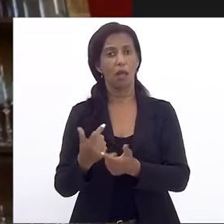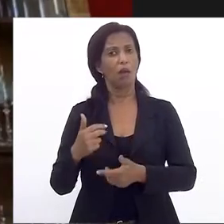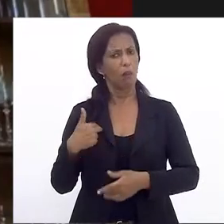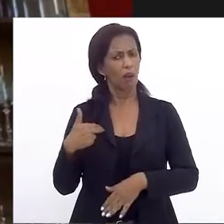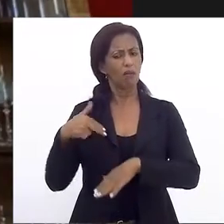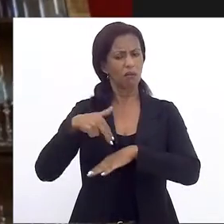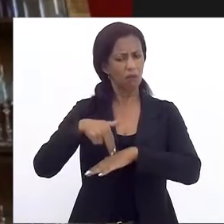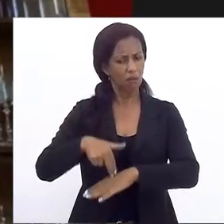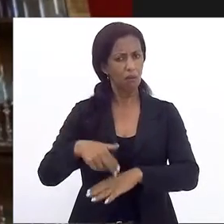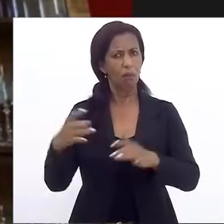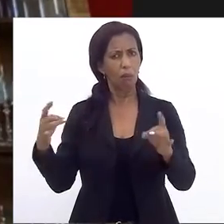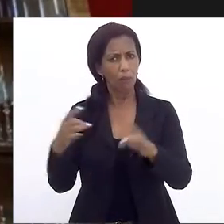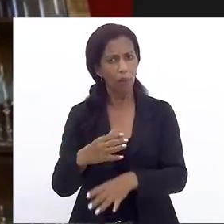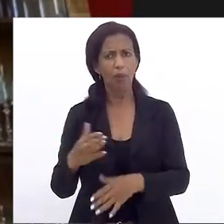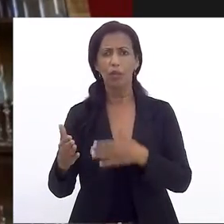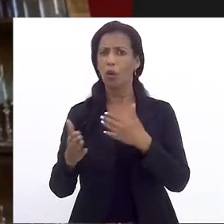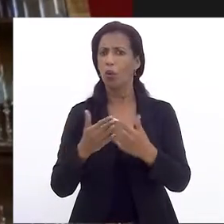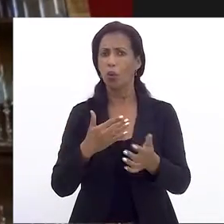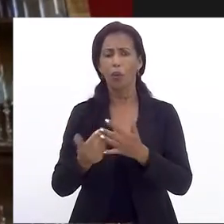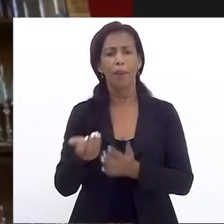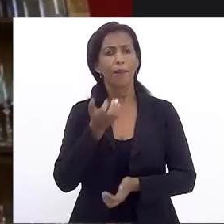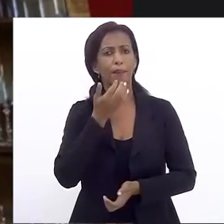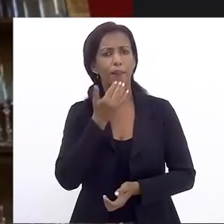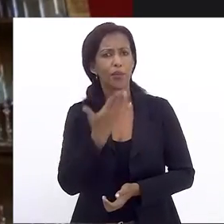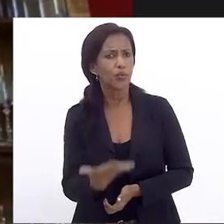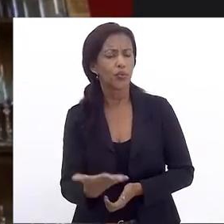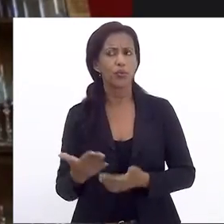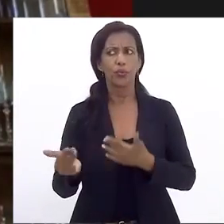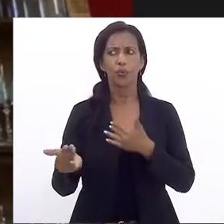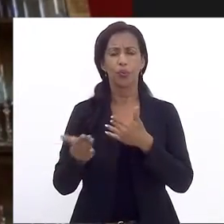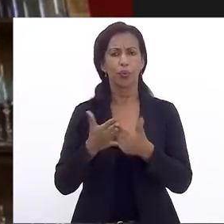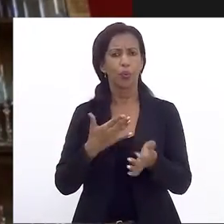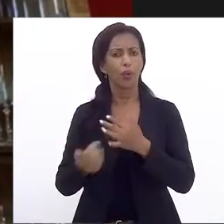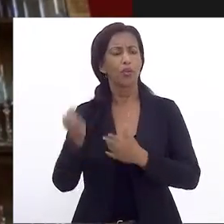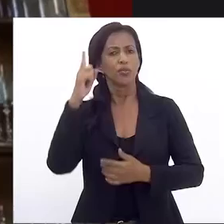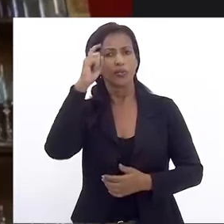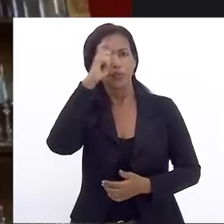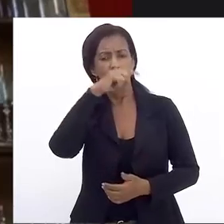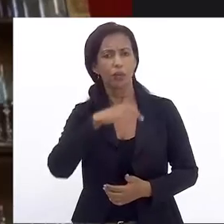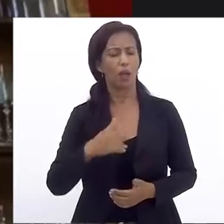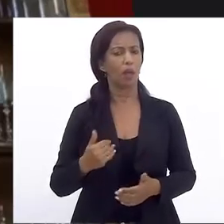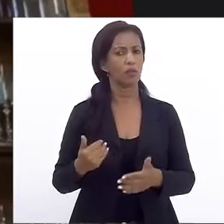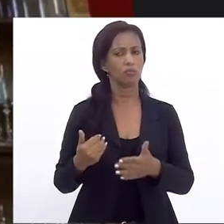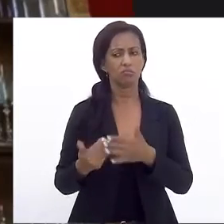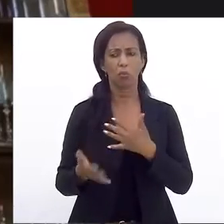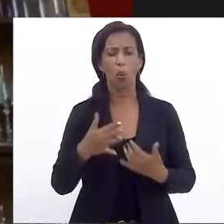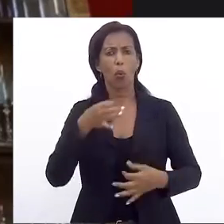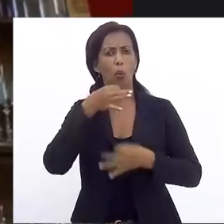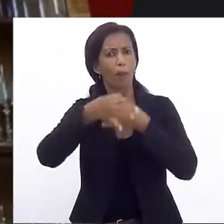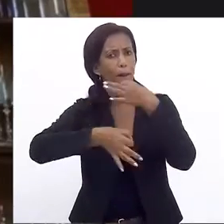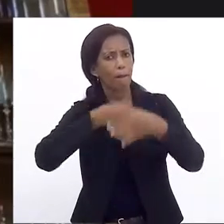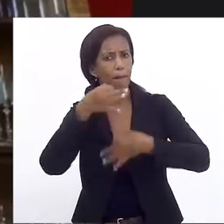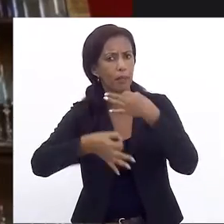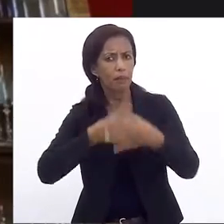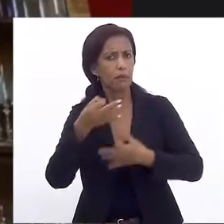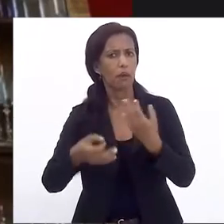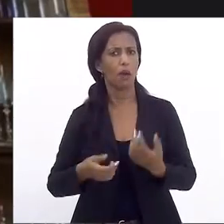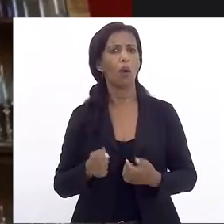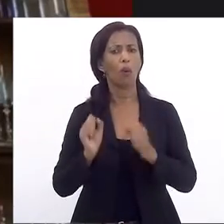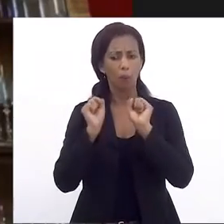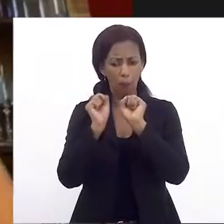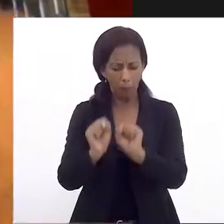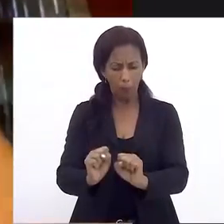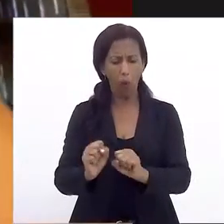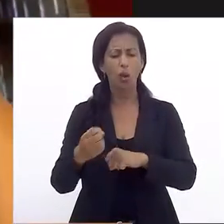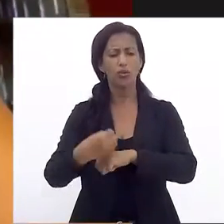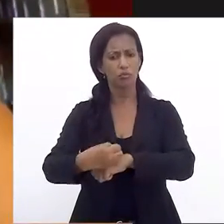até aproveitar esse canal, Cláudia, para me pôr realmente à disposição para que qualquer demanda,